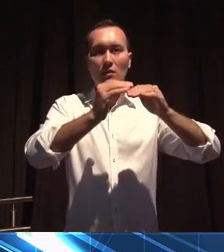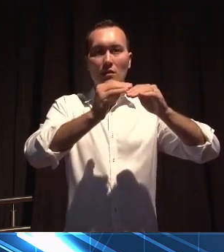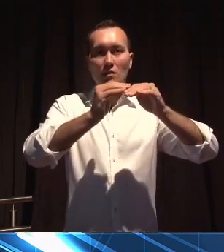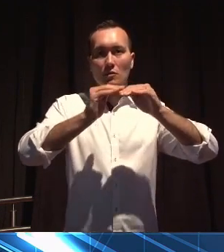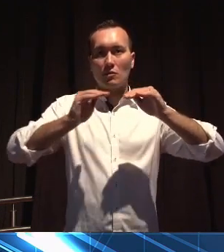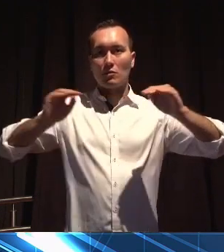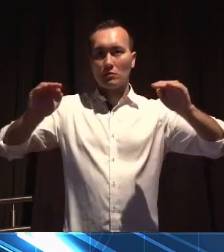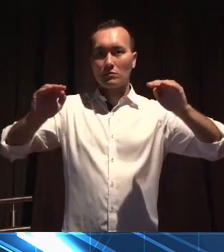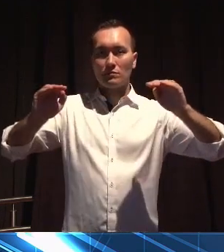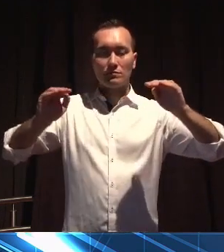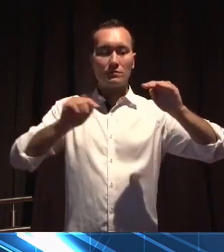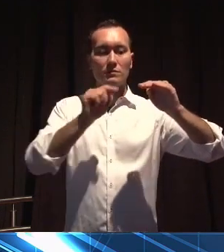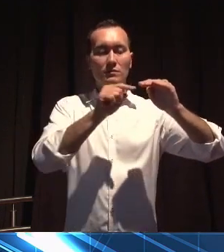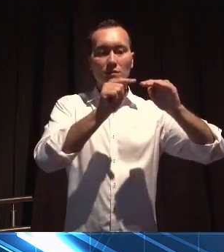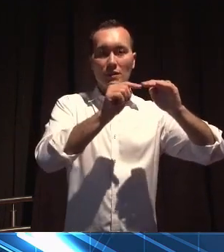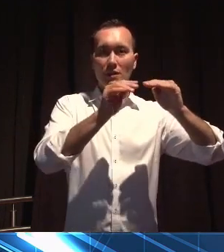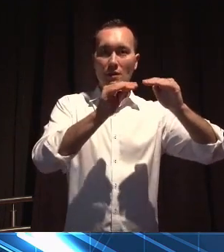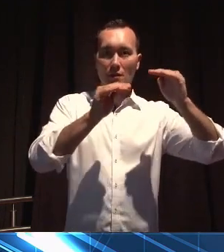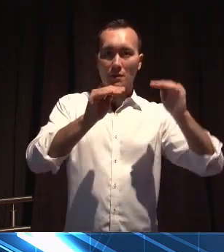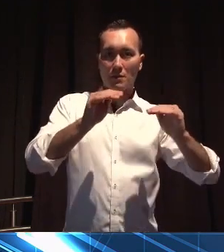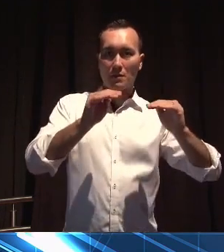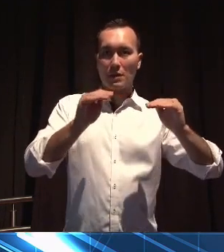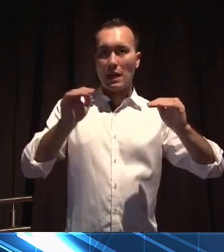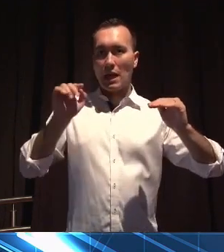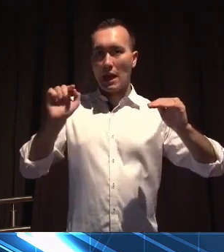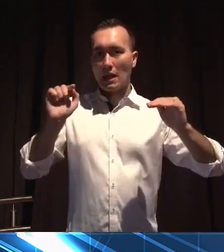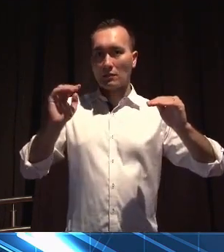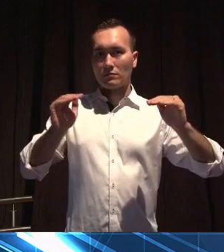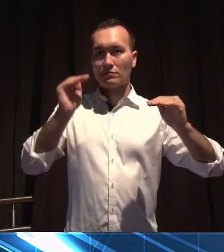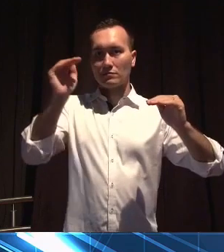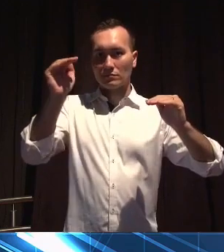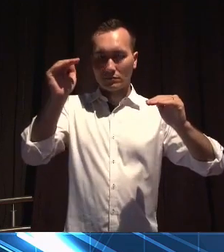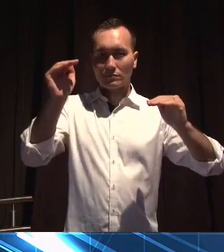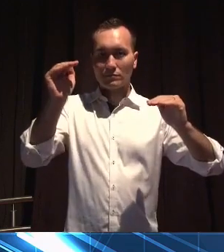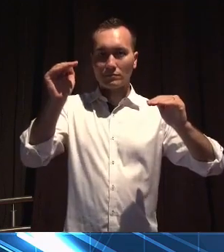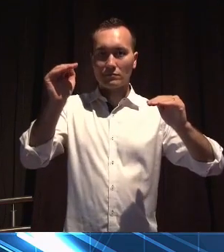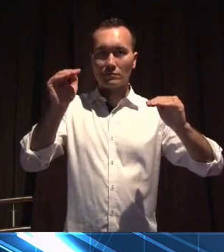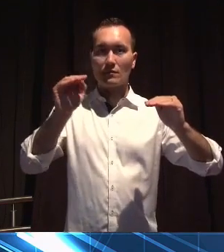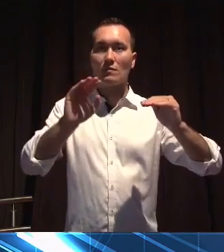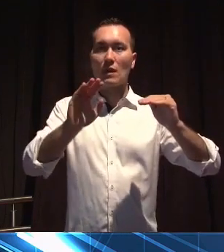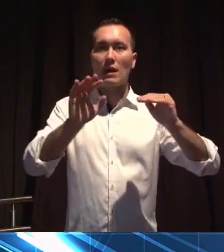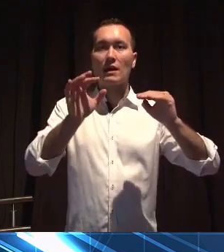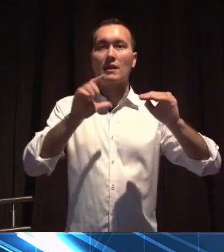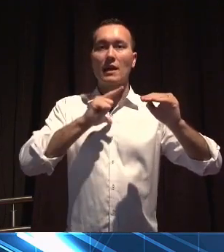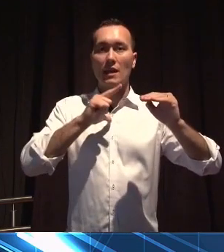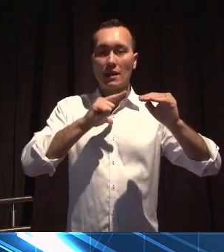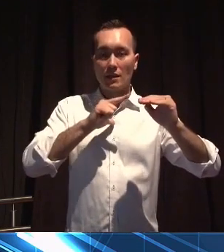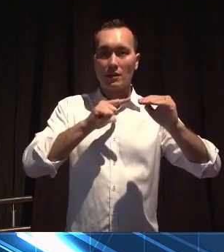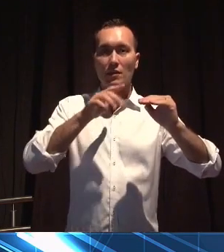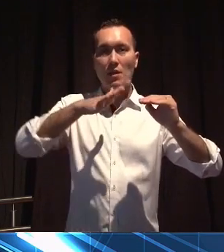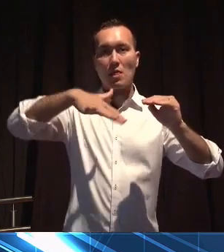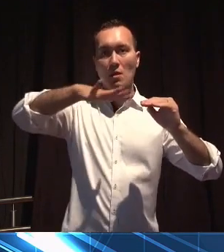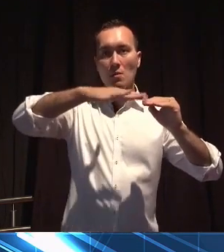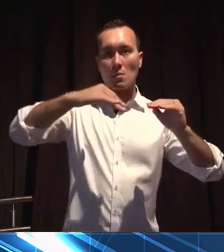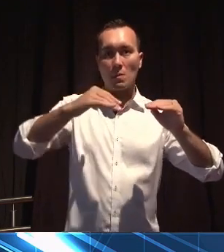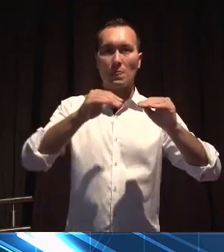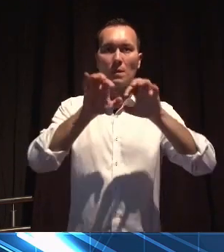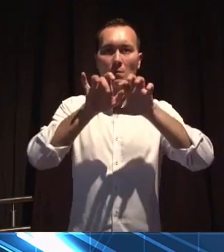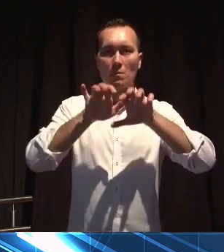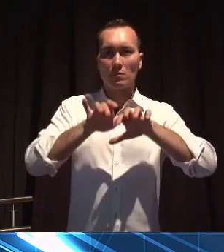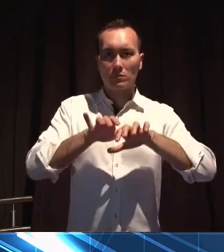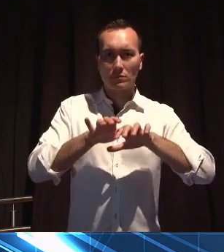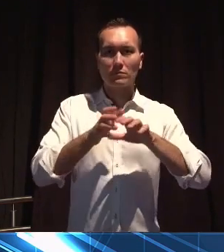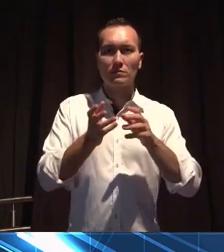do que eu classio como baixo nível vai eu coloco Abstrações no meio beleza e aí o lance é isso parece familiar